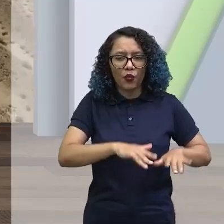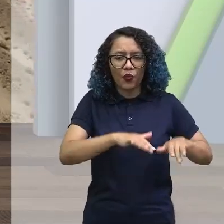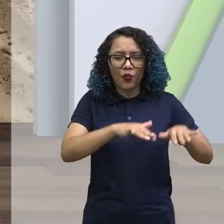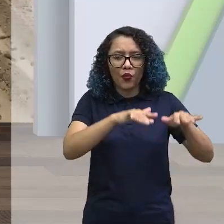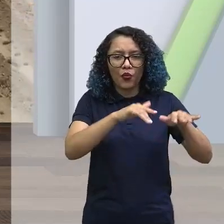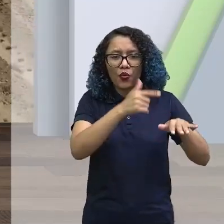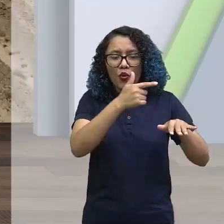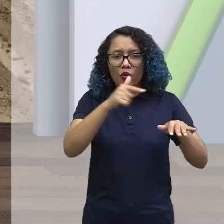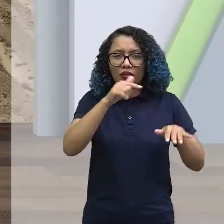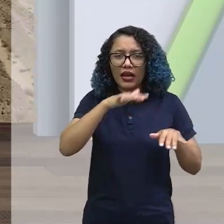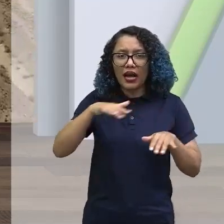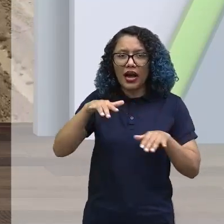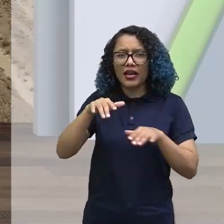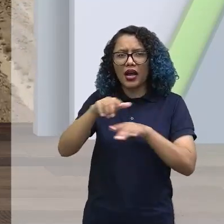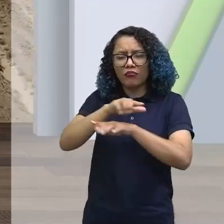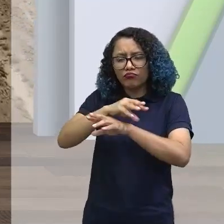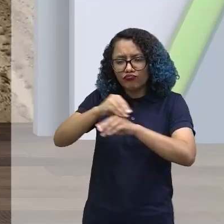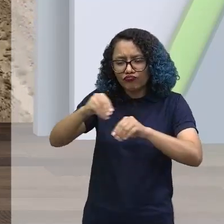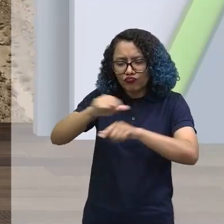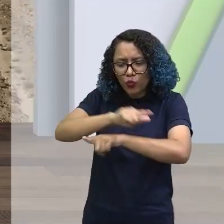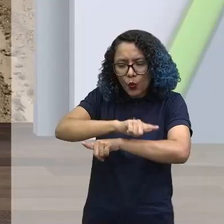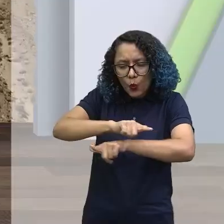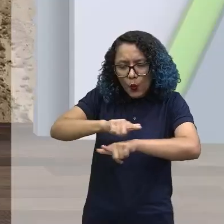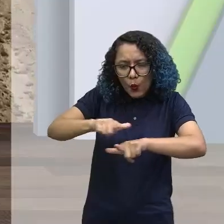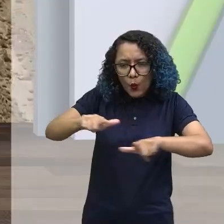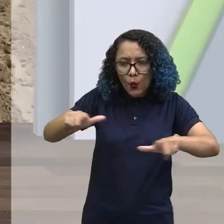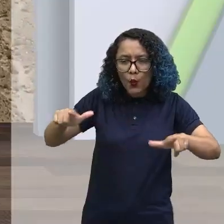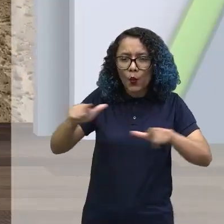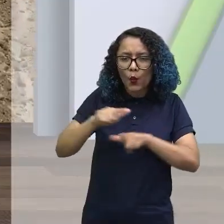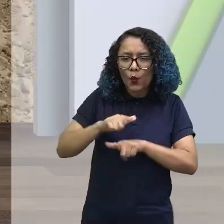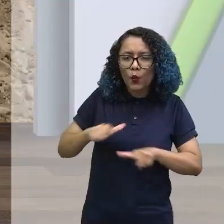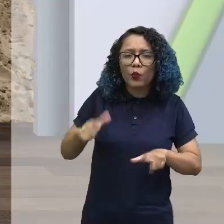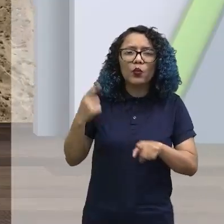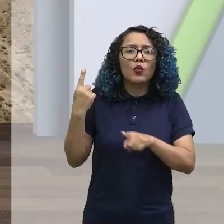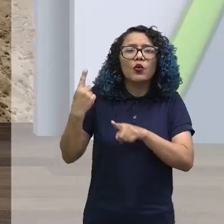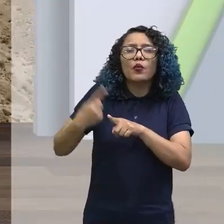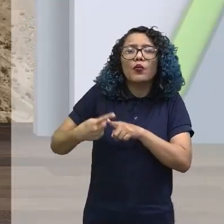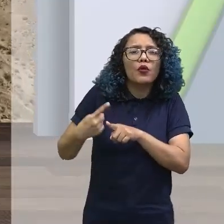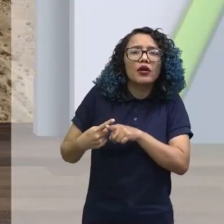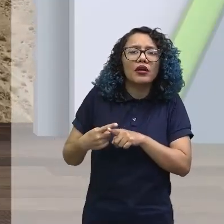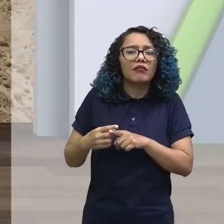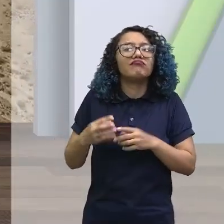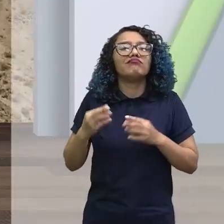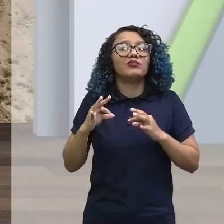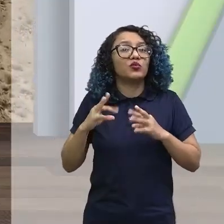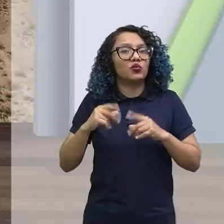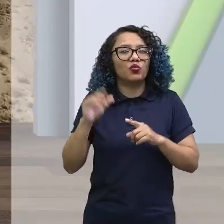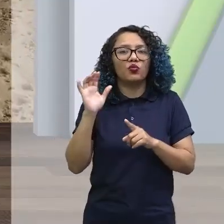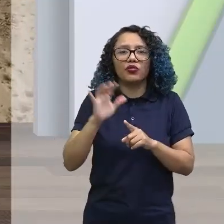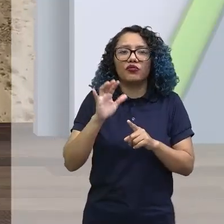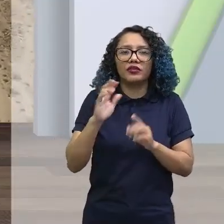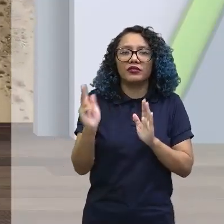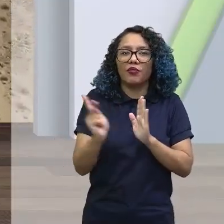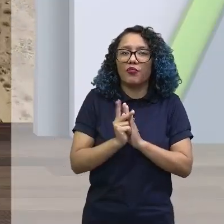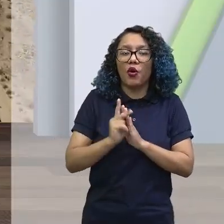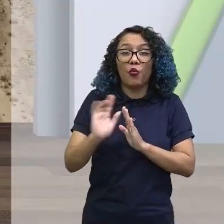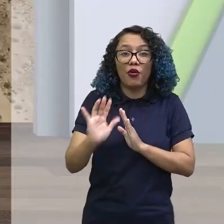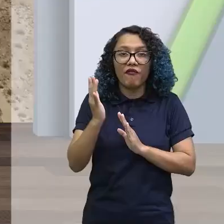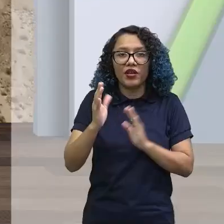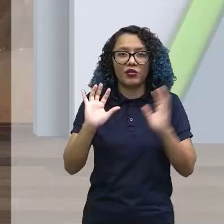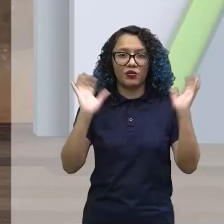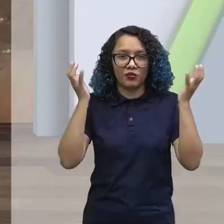se formando em outras regiões, né? Tudo por causa desses eventos climáticos que estão